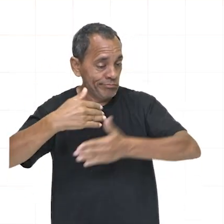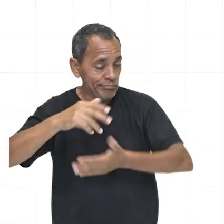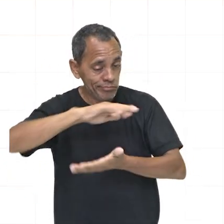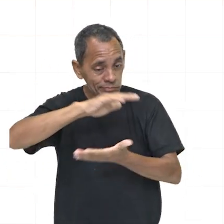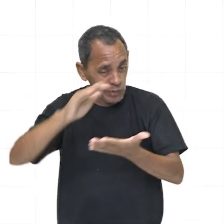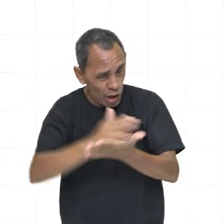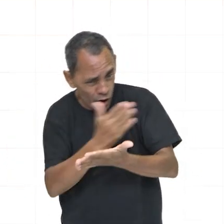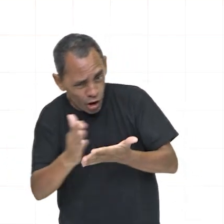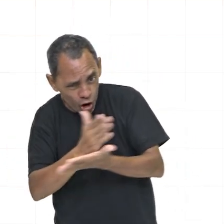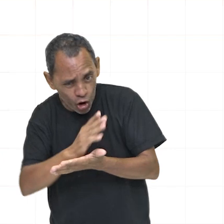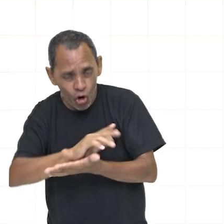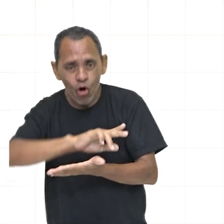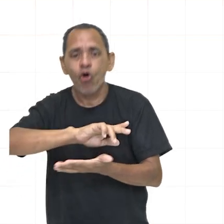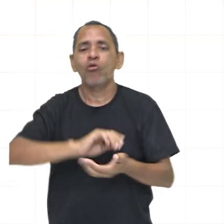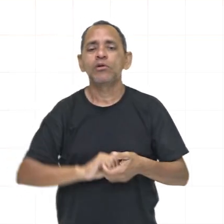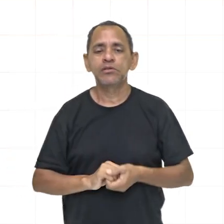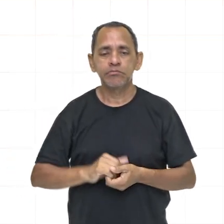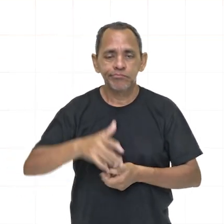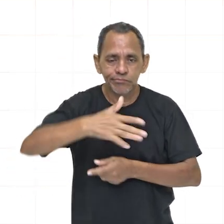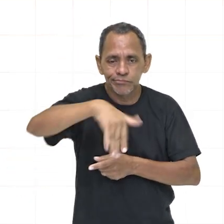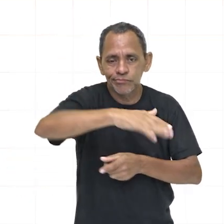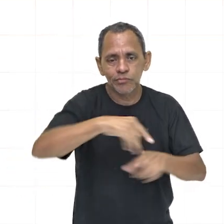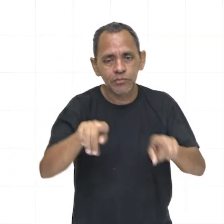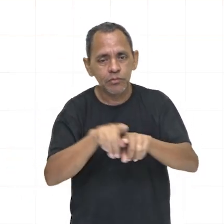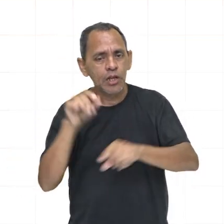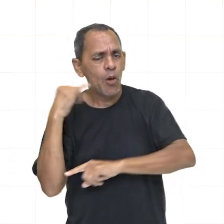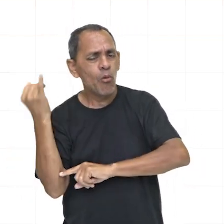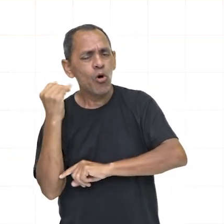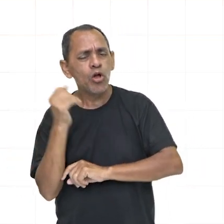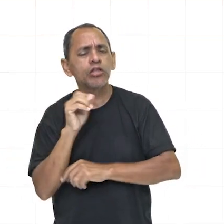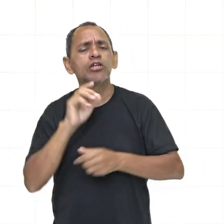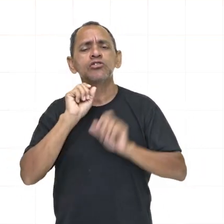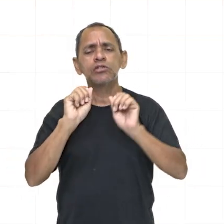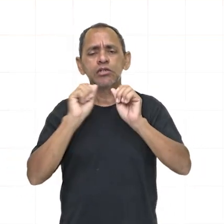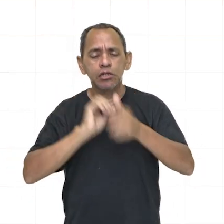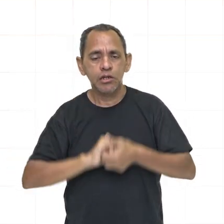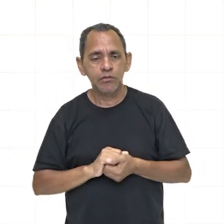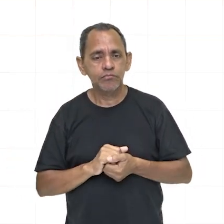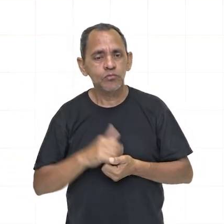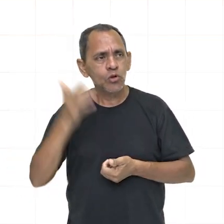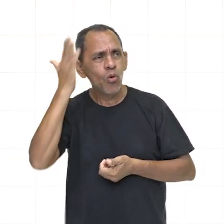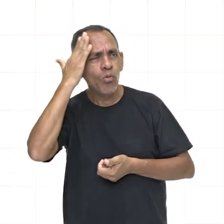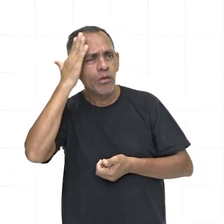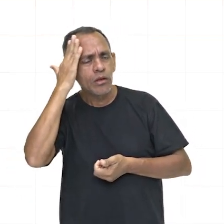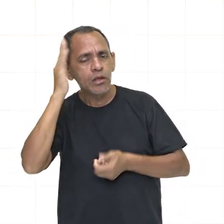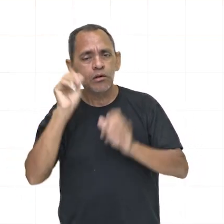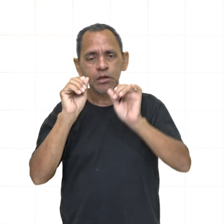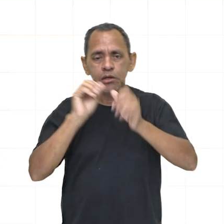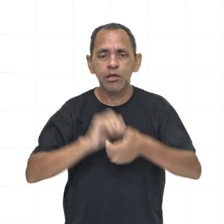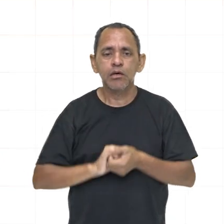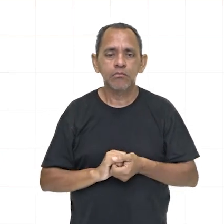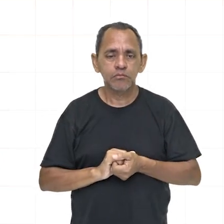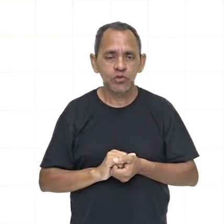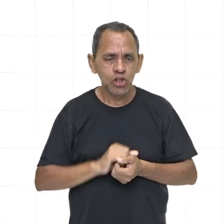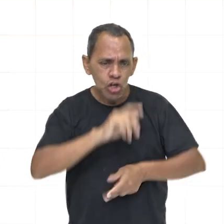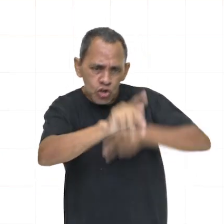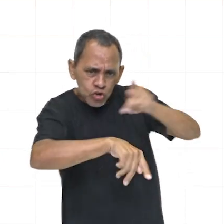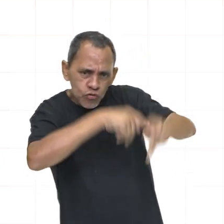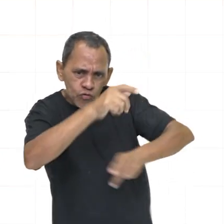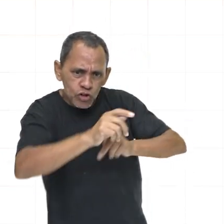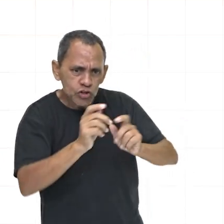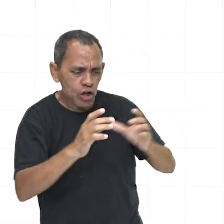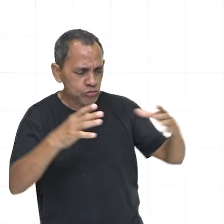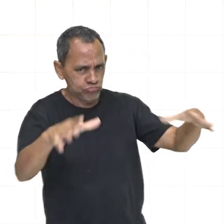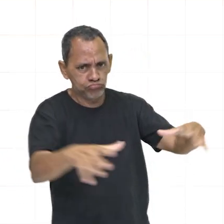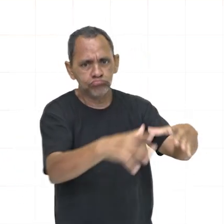áreas. É importante reconhecer que cada civilização é uma única e pode exibir uma grande variedade de